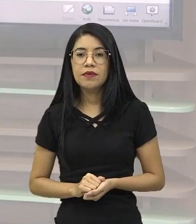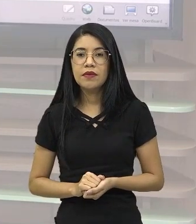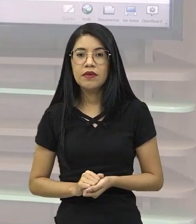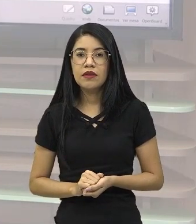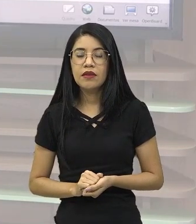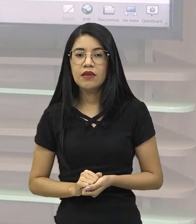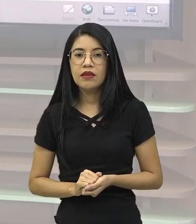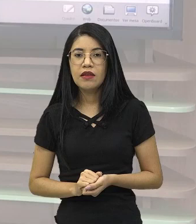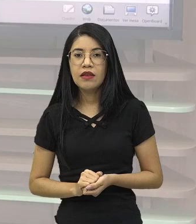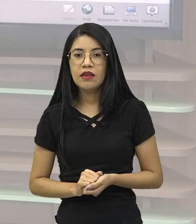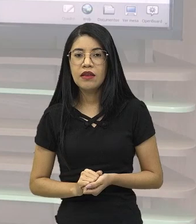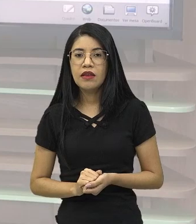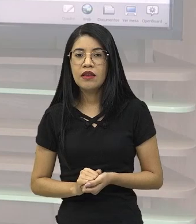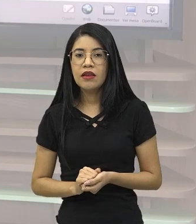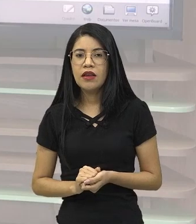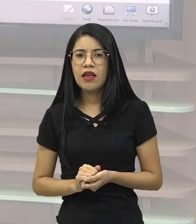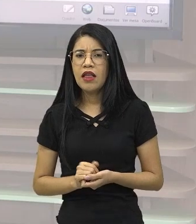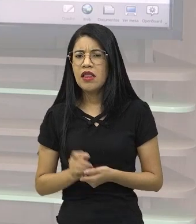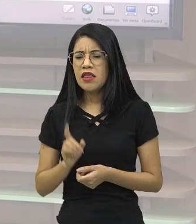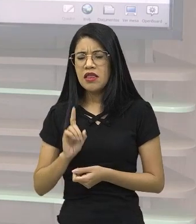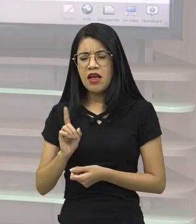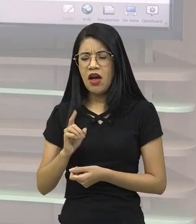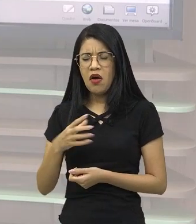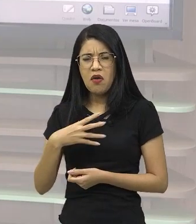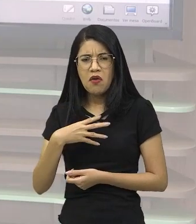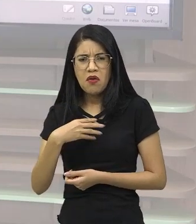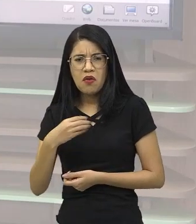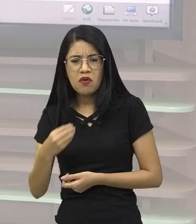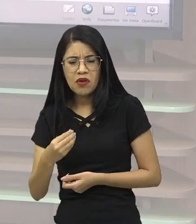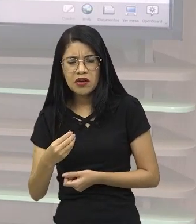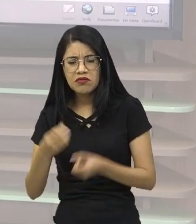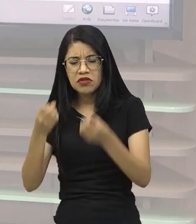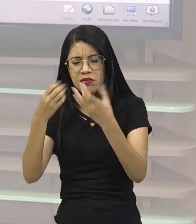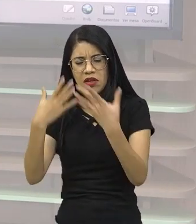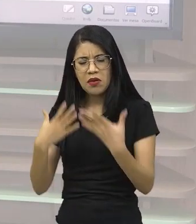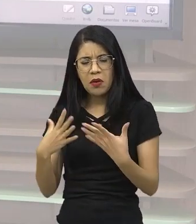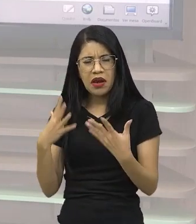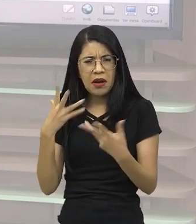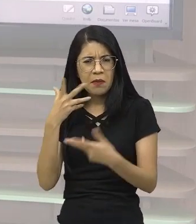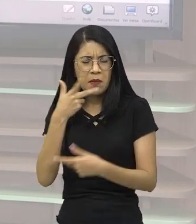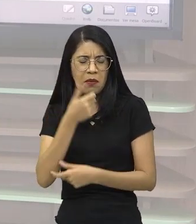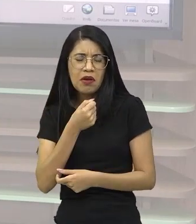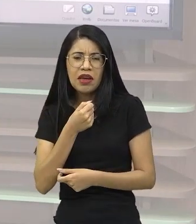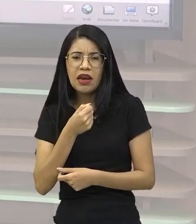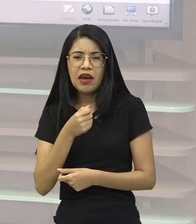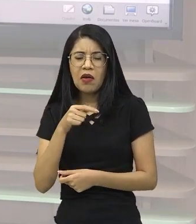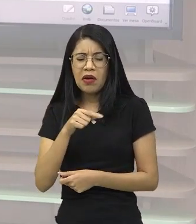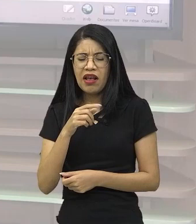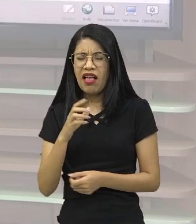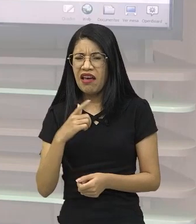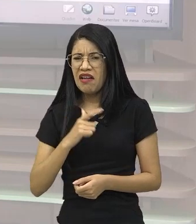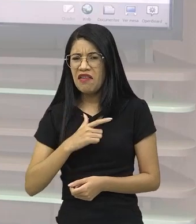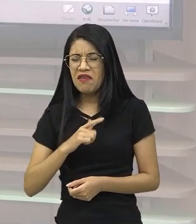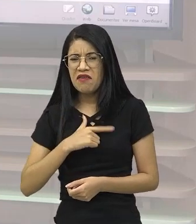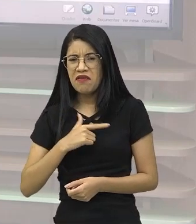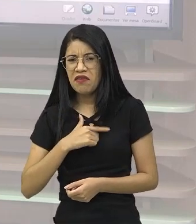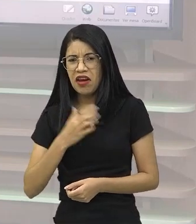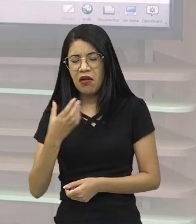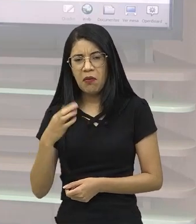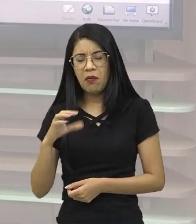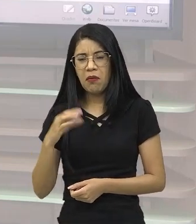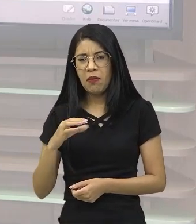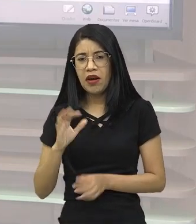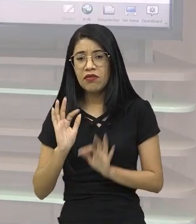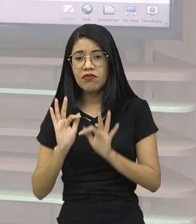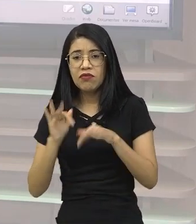volta do diálogo, né, ela diz, não, seus filhos, você descreveu os que eu comi, não eram monstrengos, né? E o final da história diz